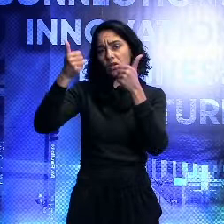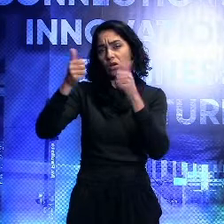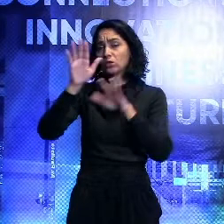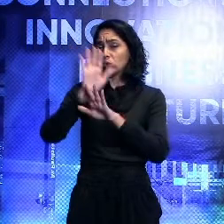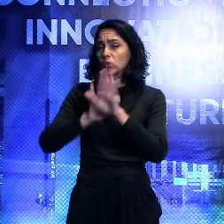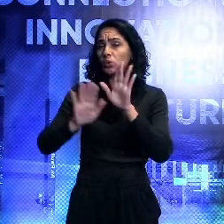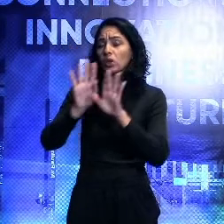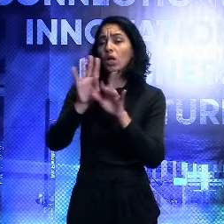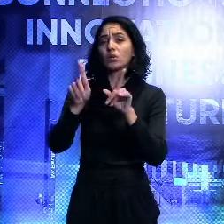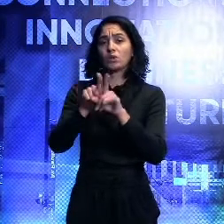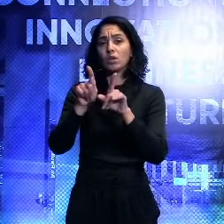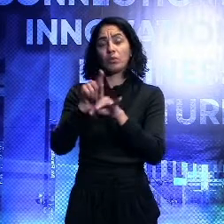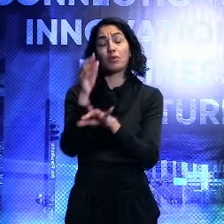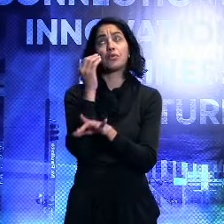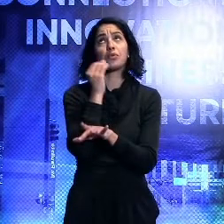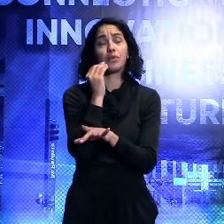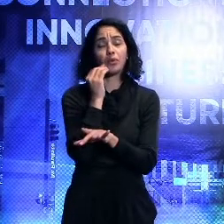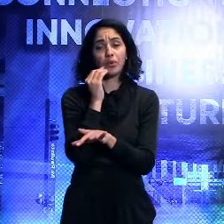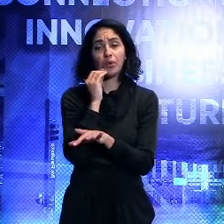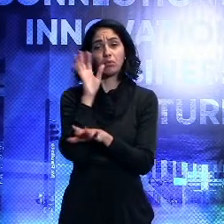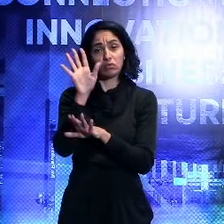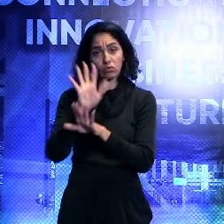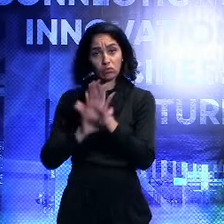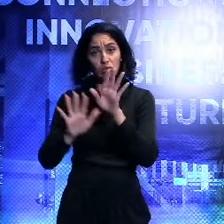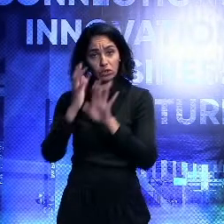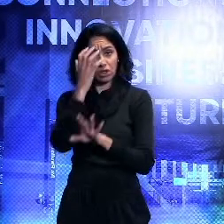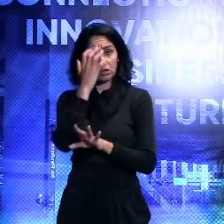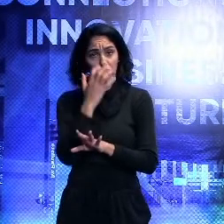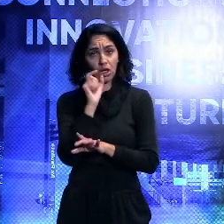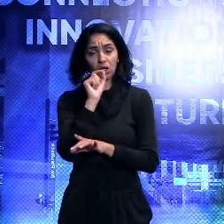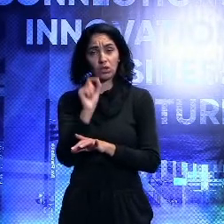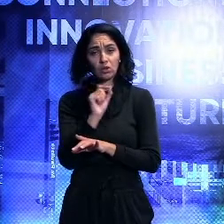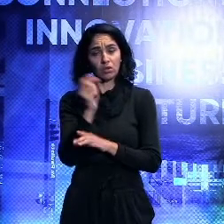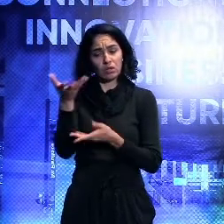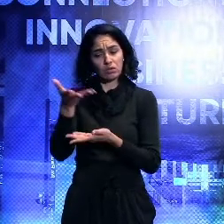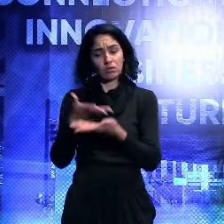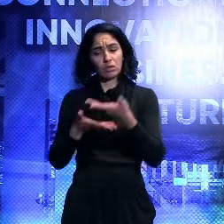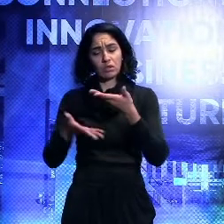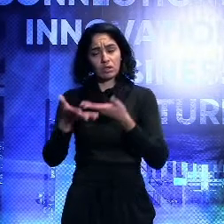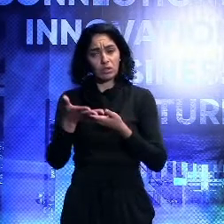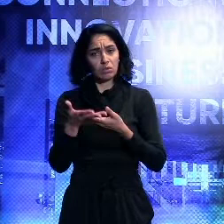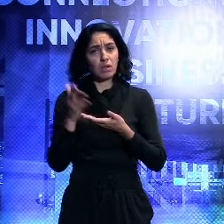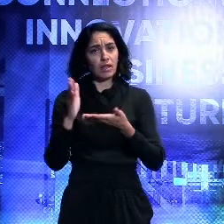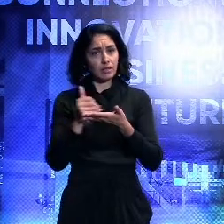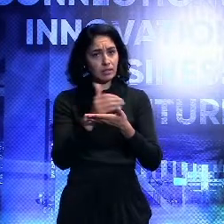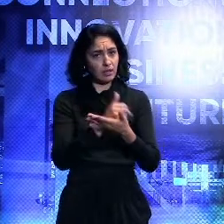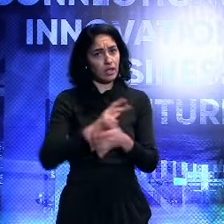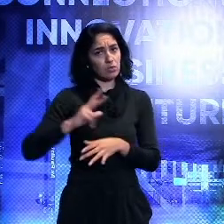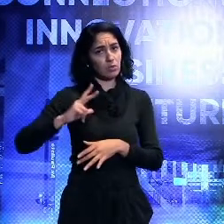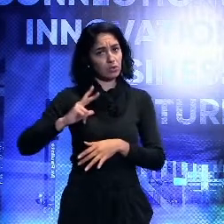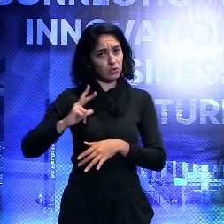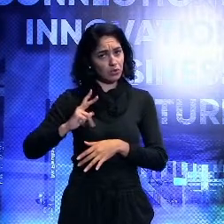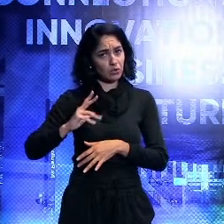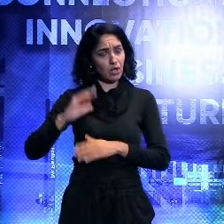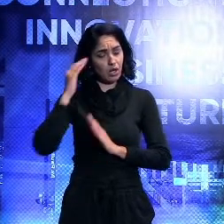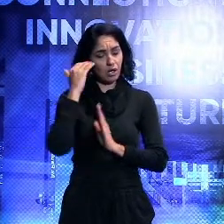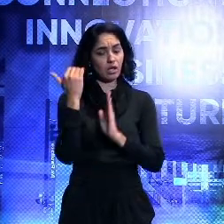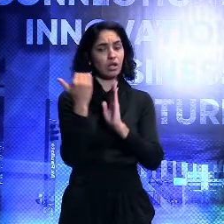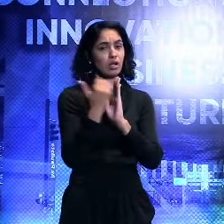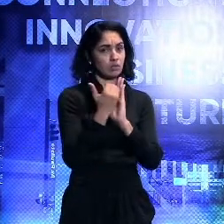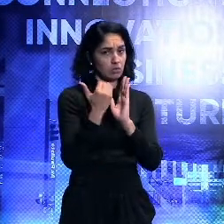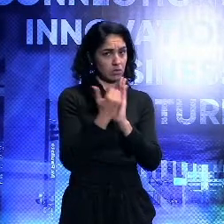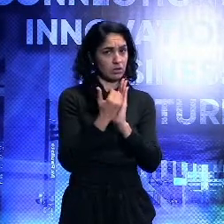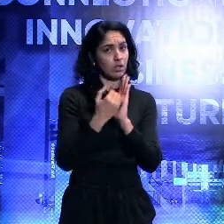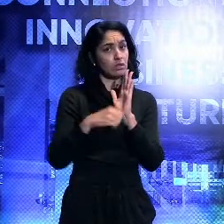cuidado óbvio e muito sério de estar tratando com dados pessoais quando você faz análise de dados, obedecendo a LGPD.